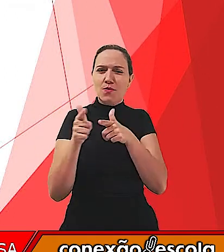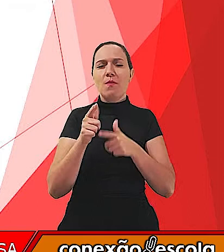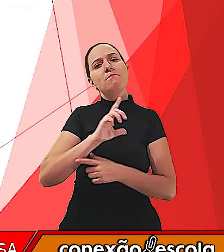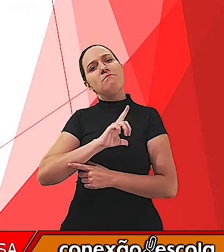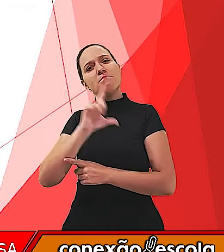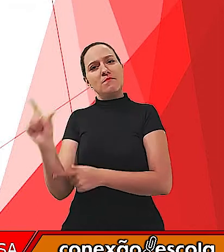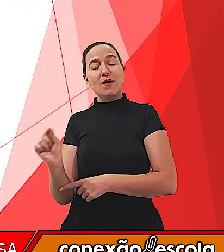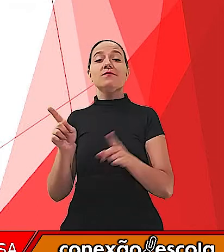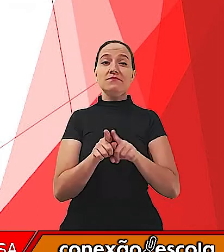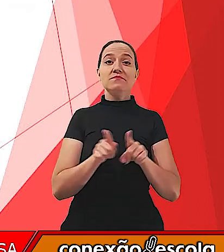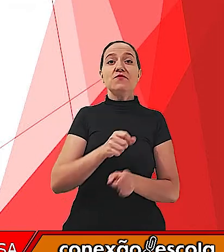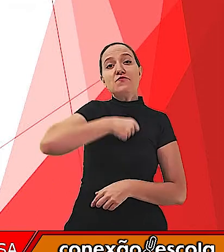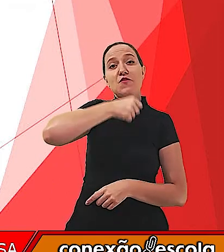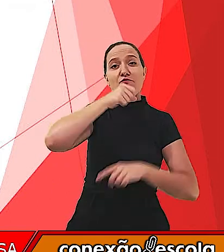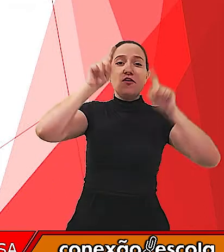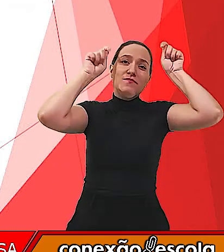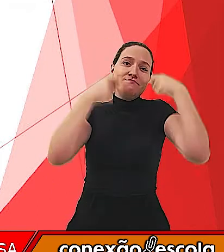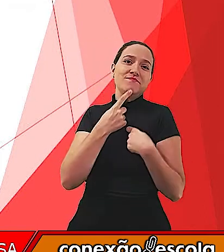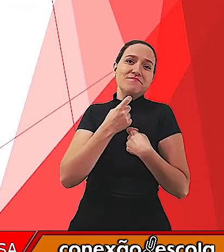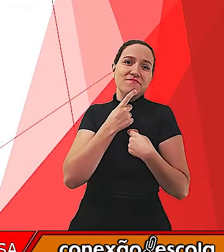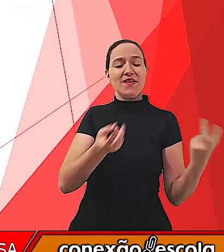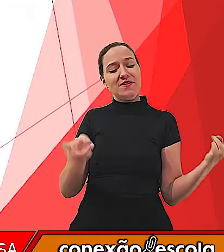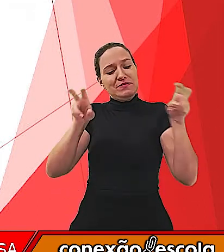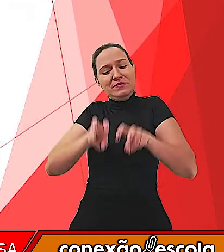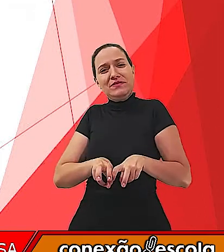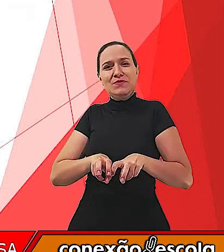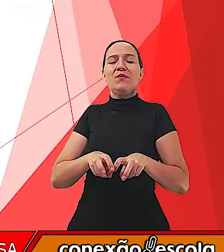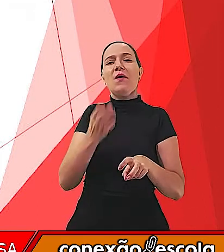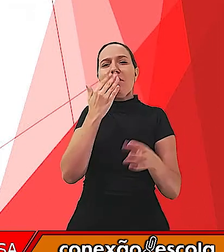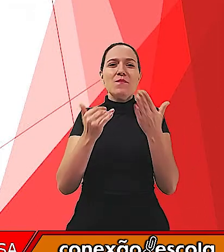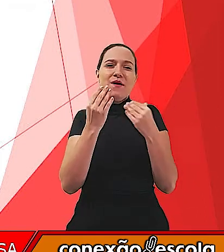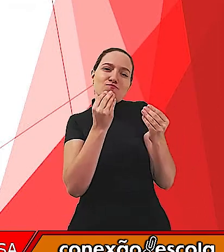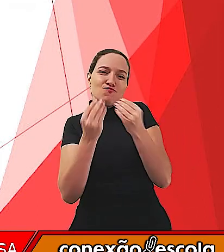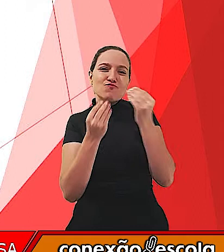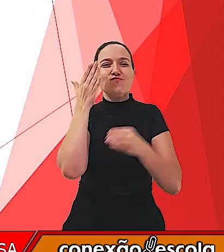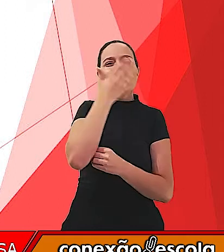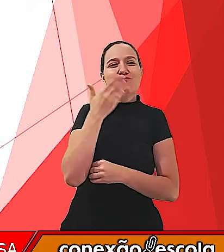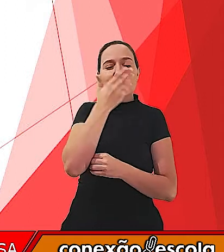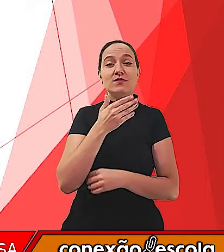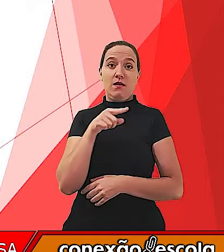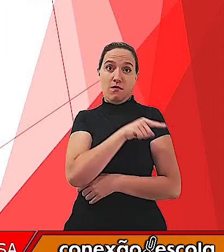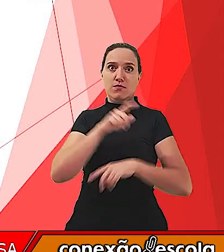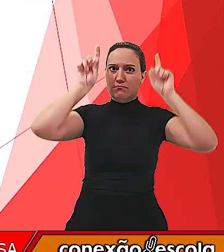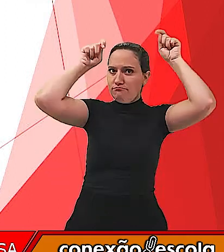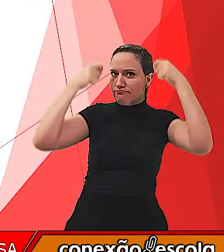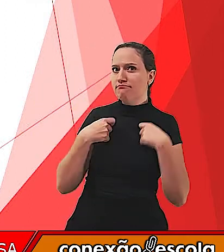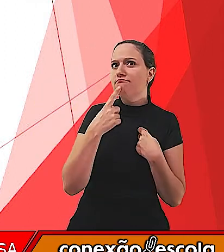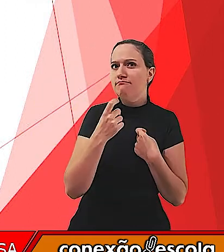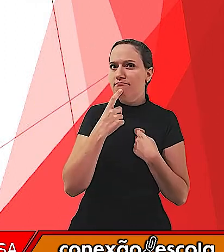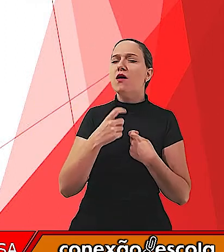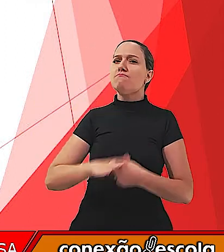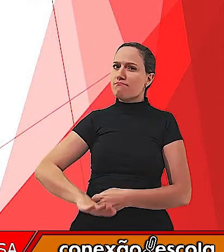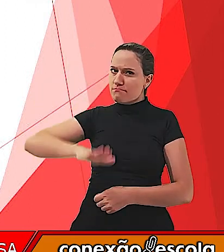se sentar na varanda e saborear os doces. Chapeuzinho prometeu nunca mais desobedecer a